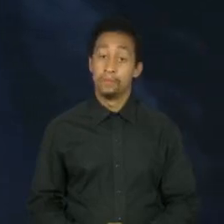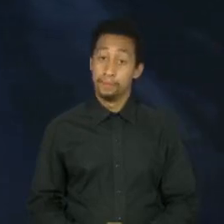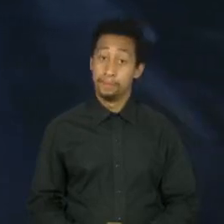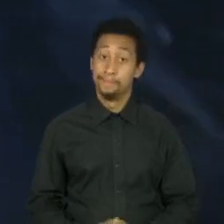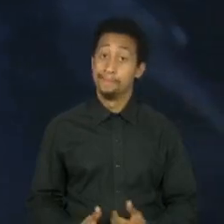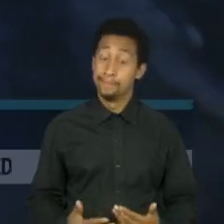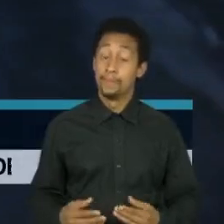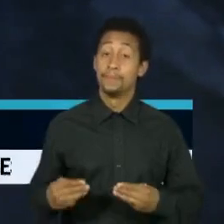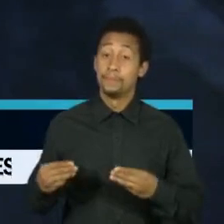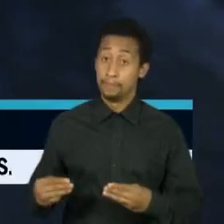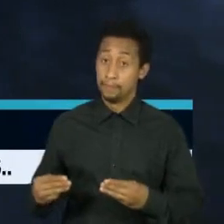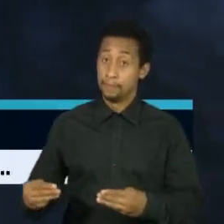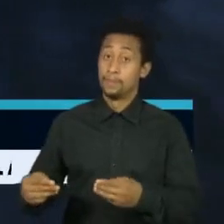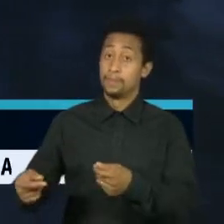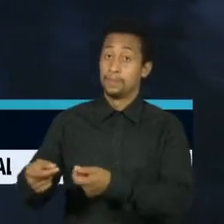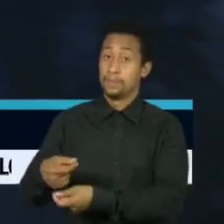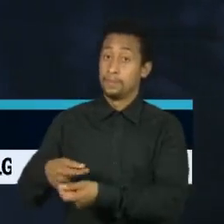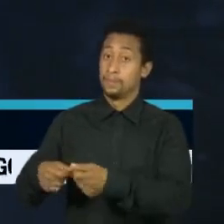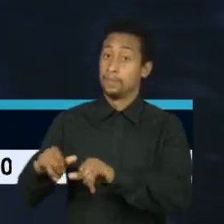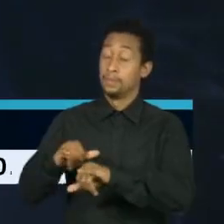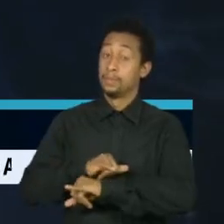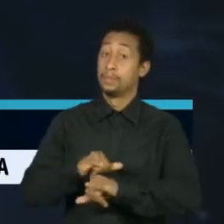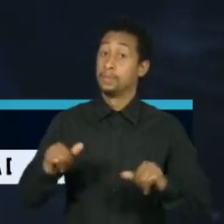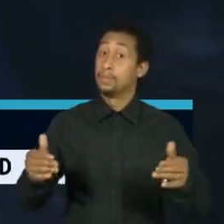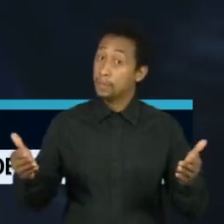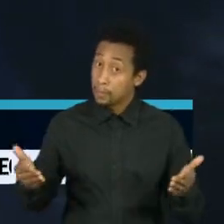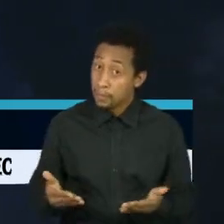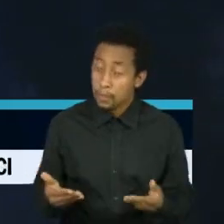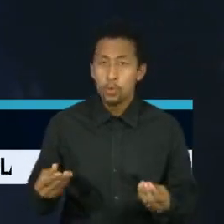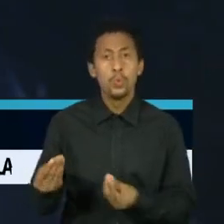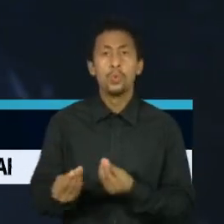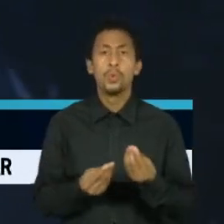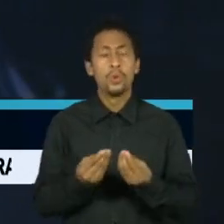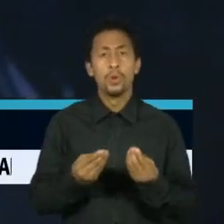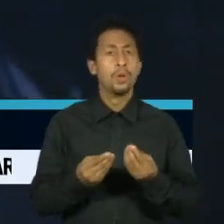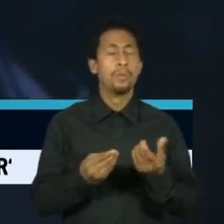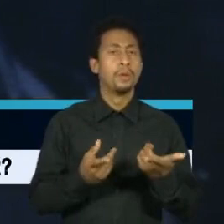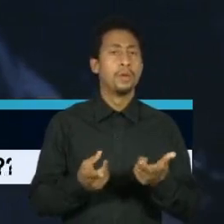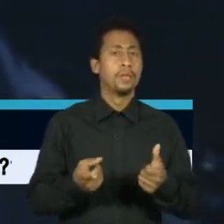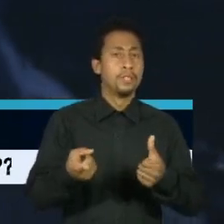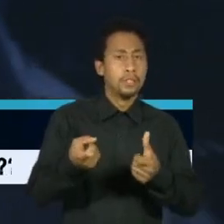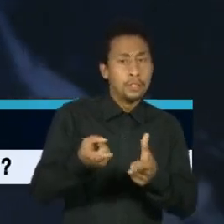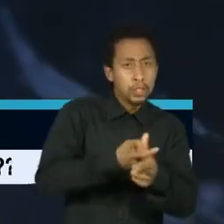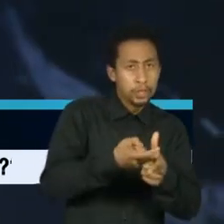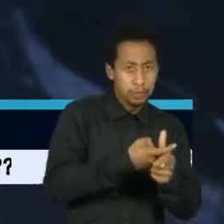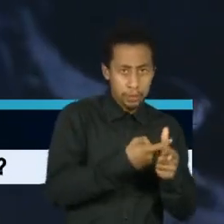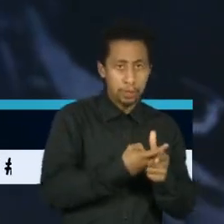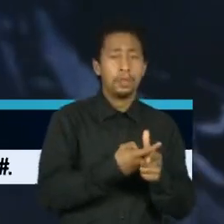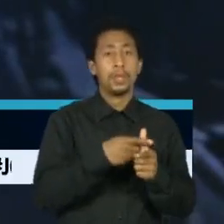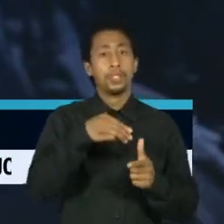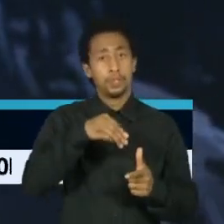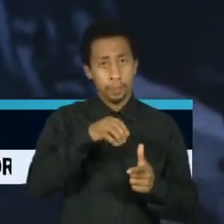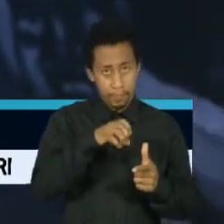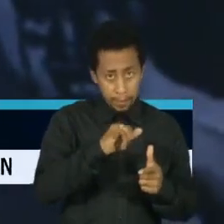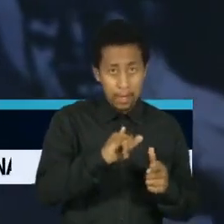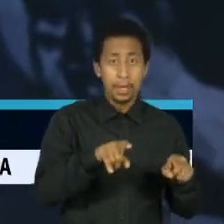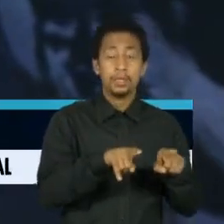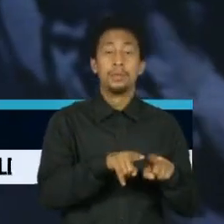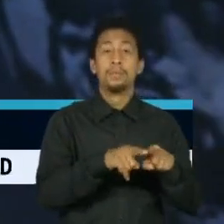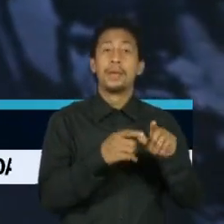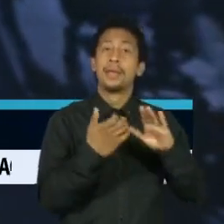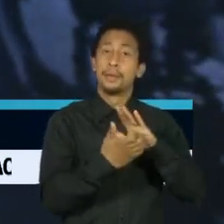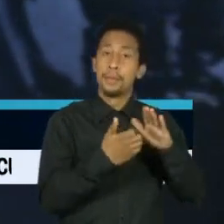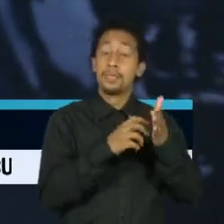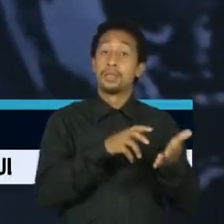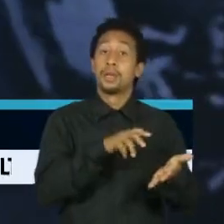eu quero da economia de Hubble hoje como será a regularização das dívidas de Micro e Pequenas Empresas inscritas no Simples Nacional